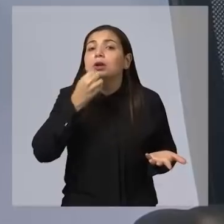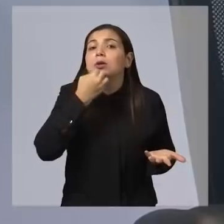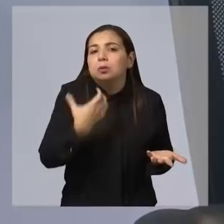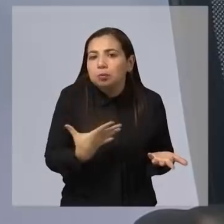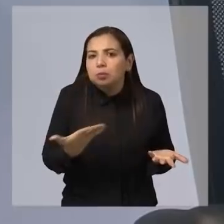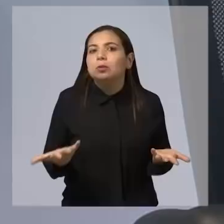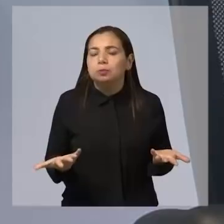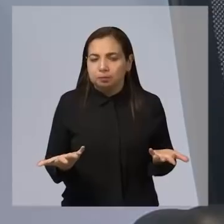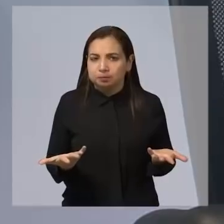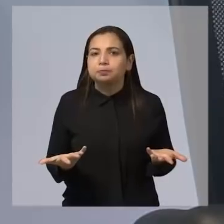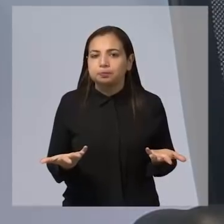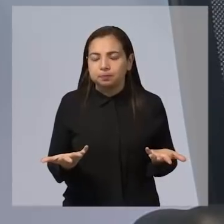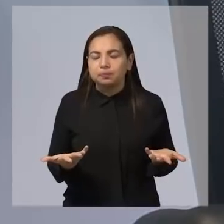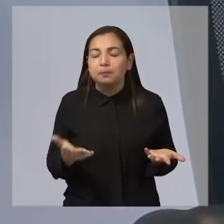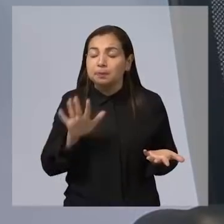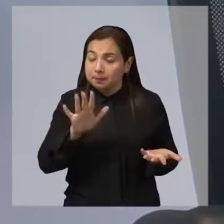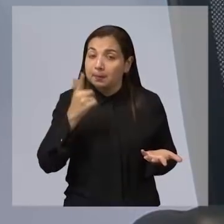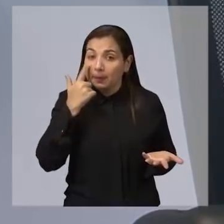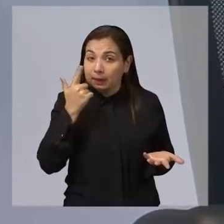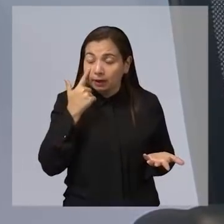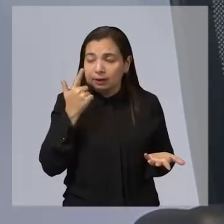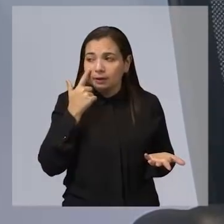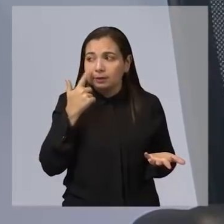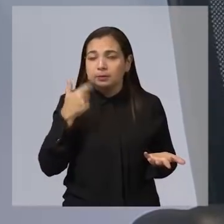veja só,